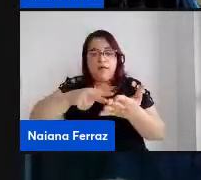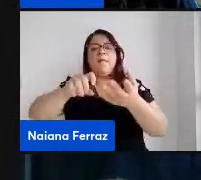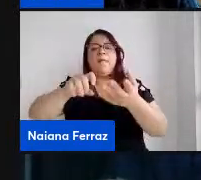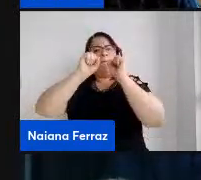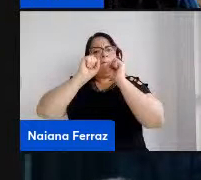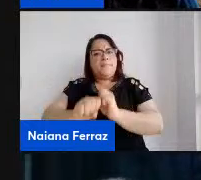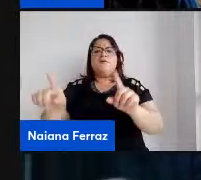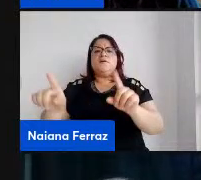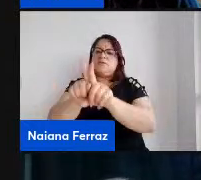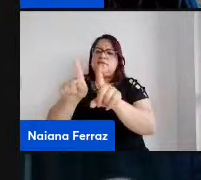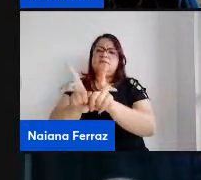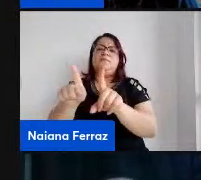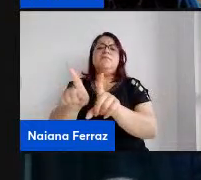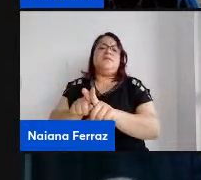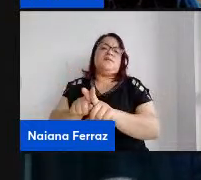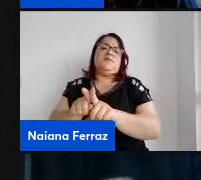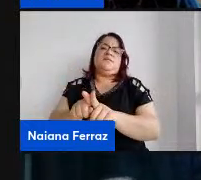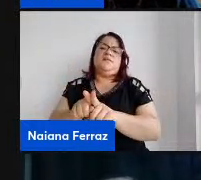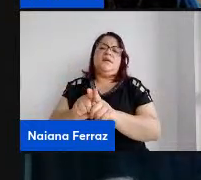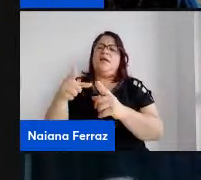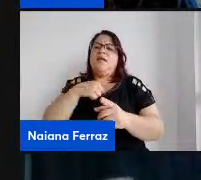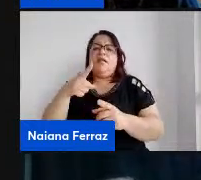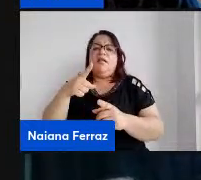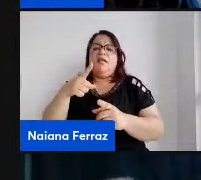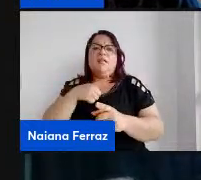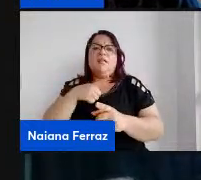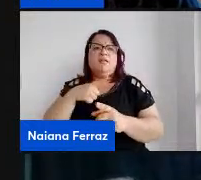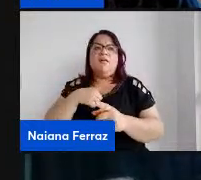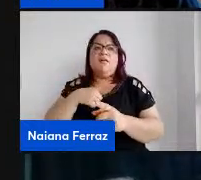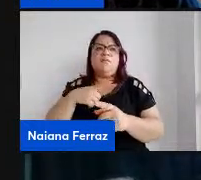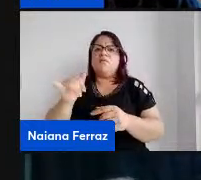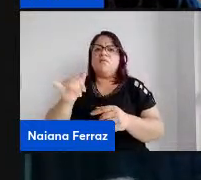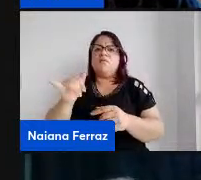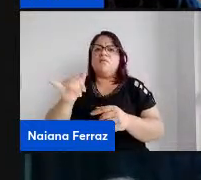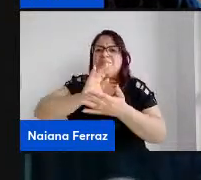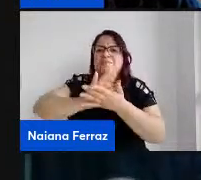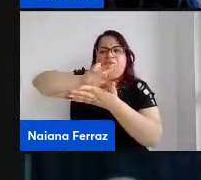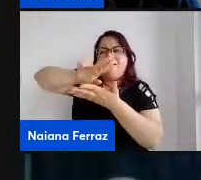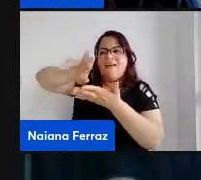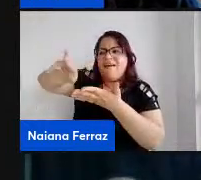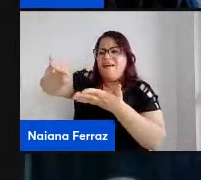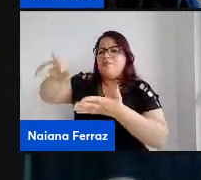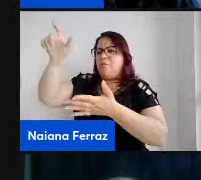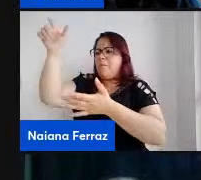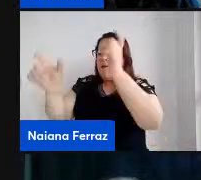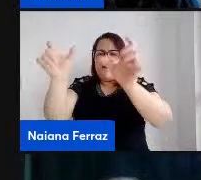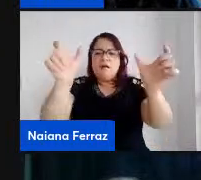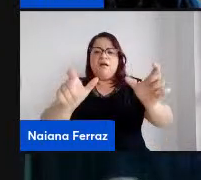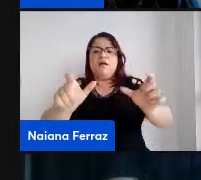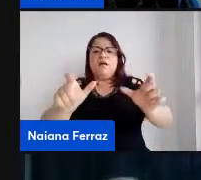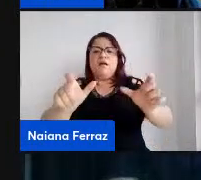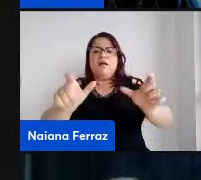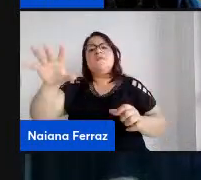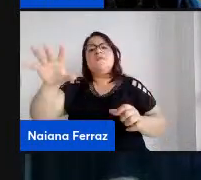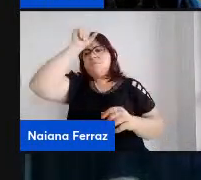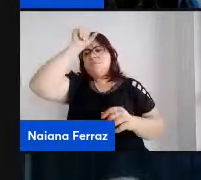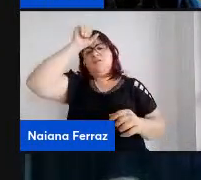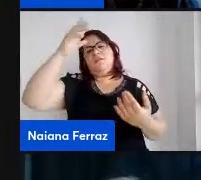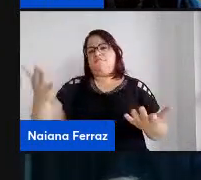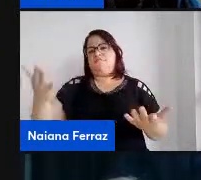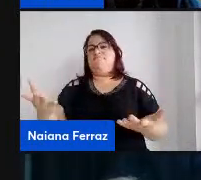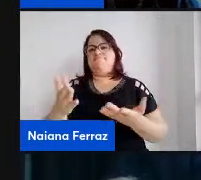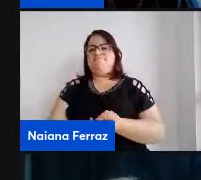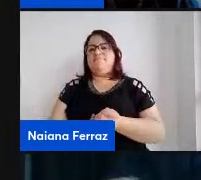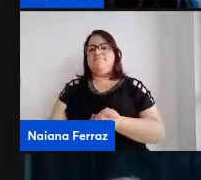exemplos maravilhosos à nossa volta. Portanto, o que eu vou dizer nesta